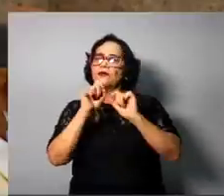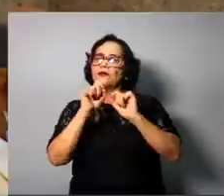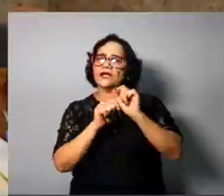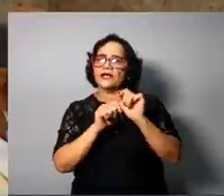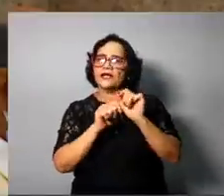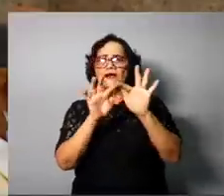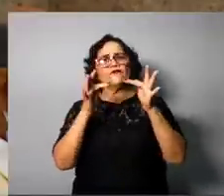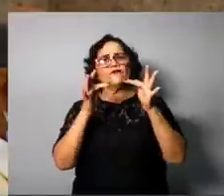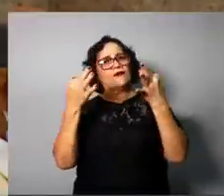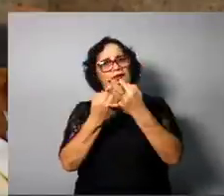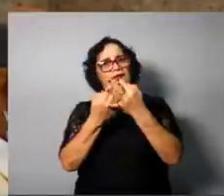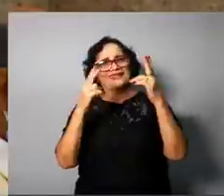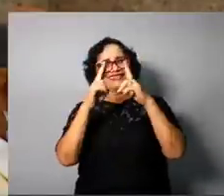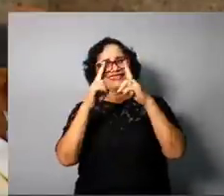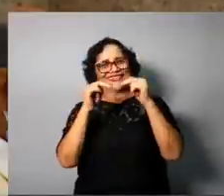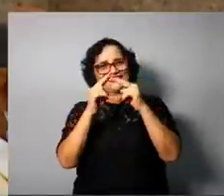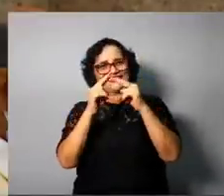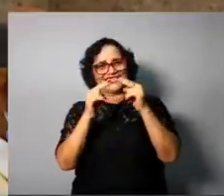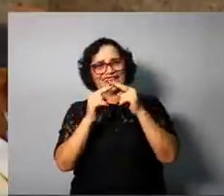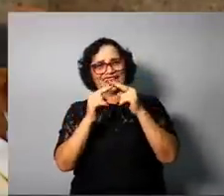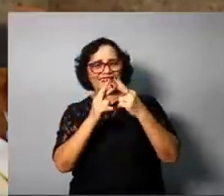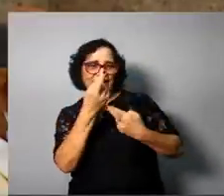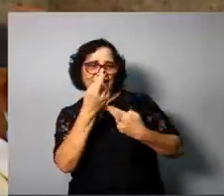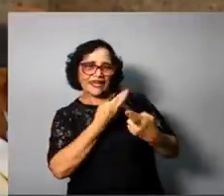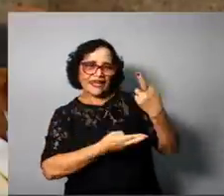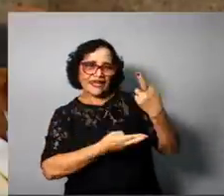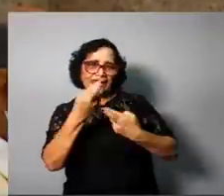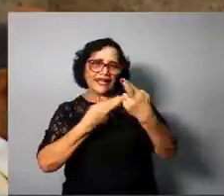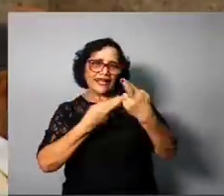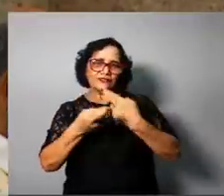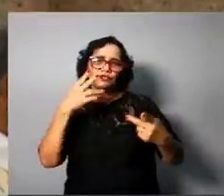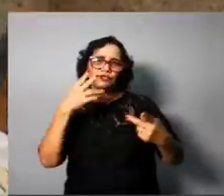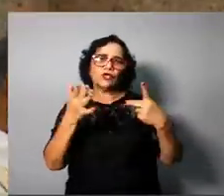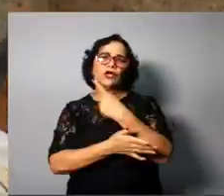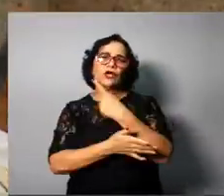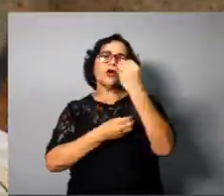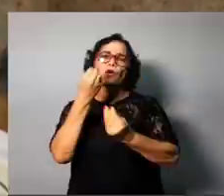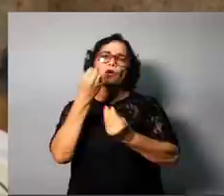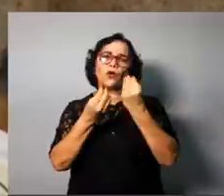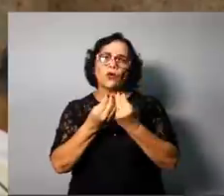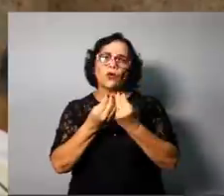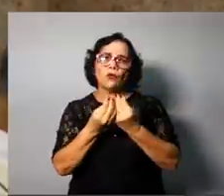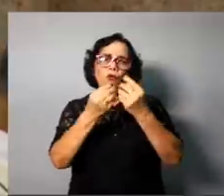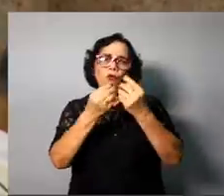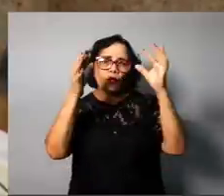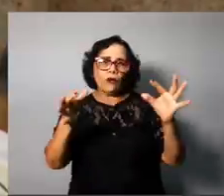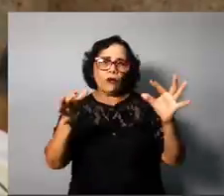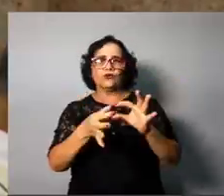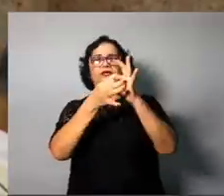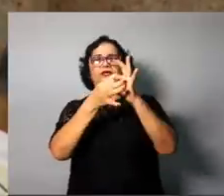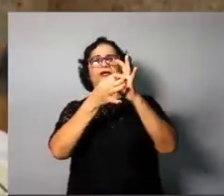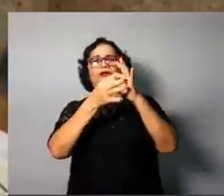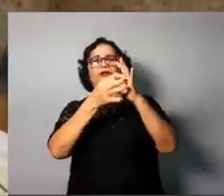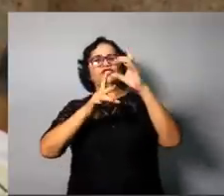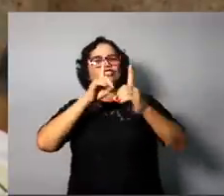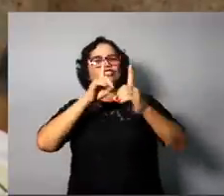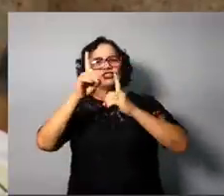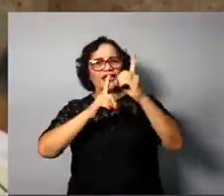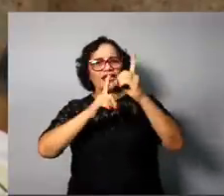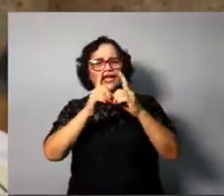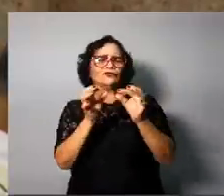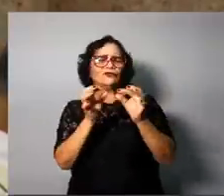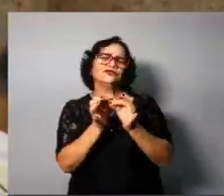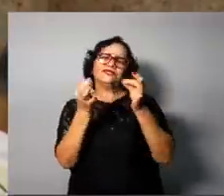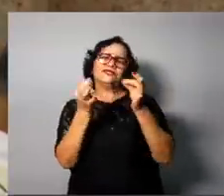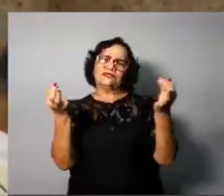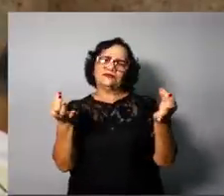Nazaré, aquelas relações de comunhão, de diálogo, de simplicidade,